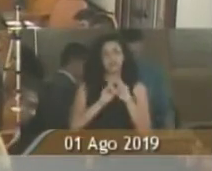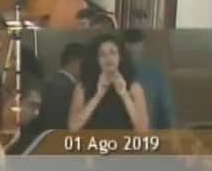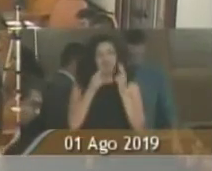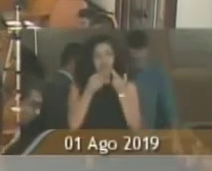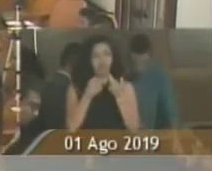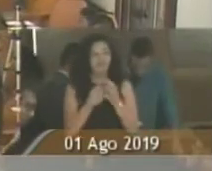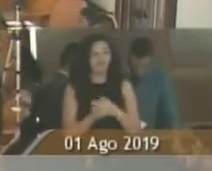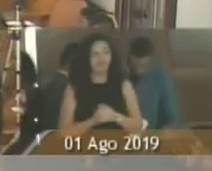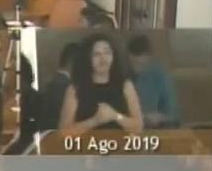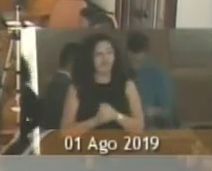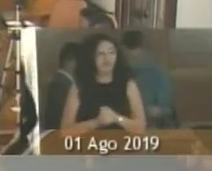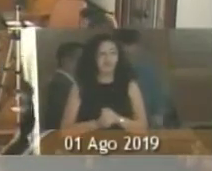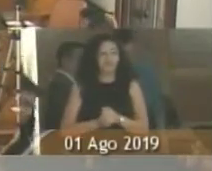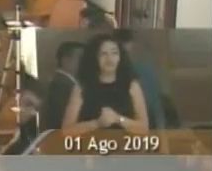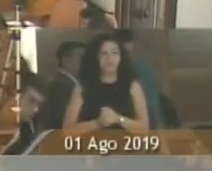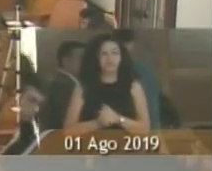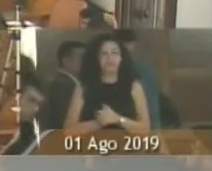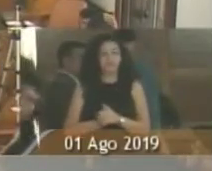sessão.